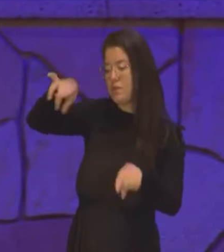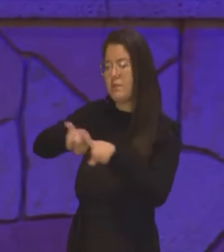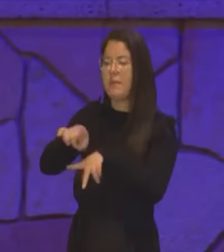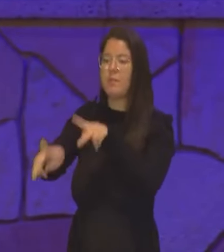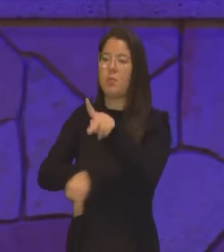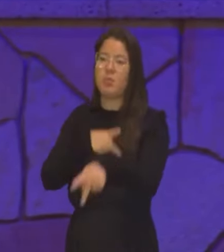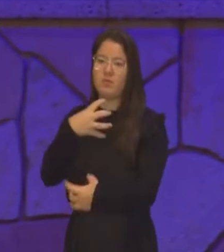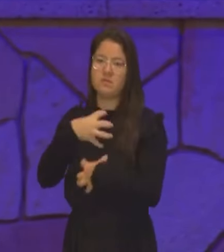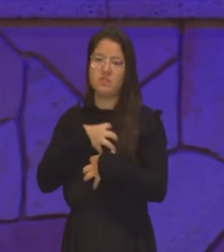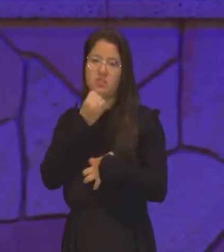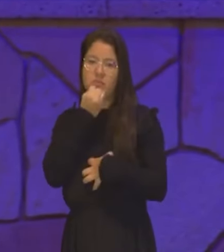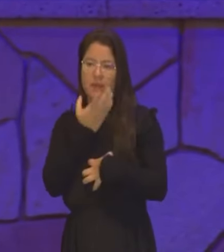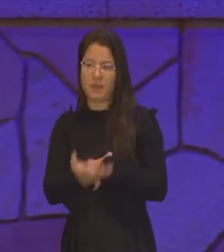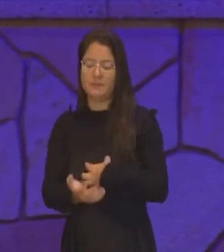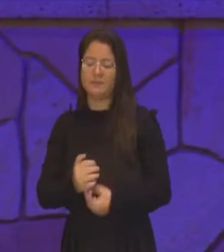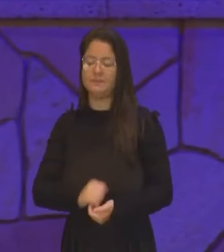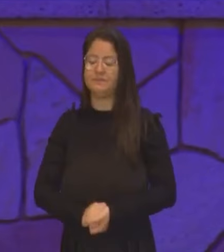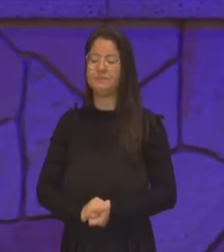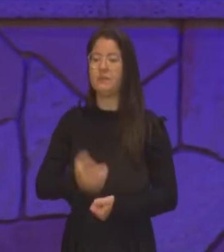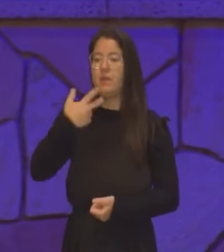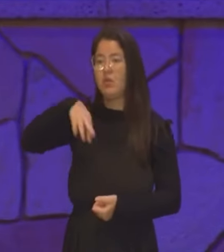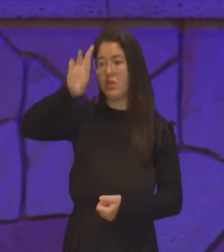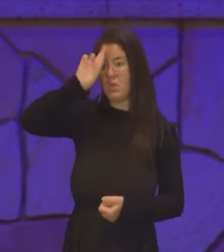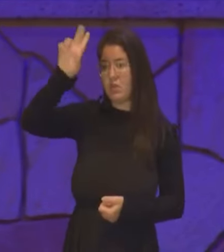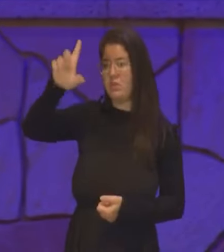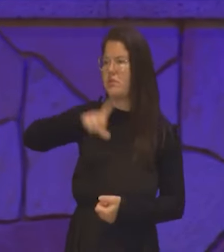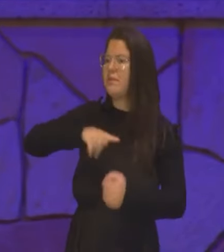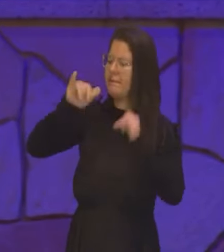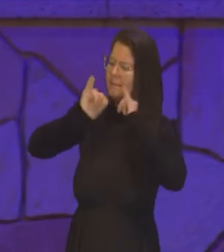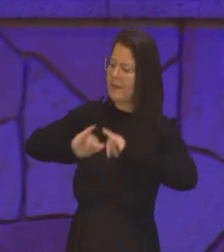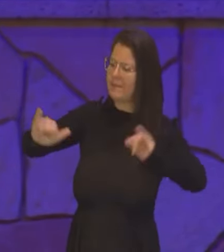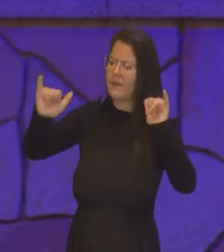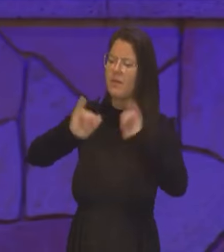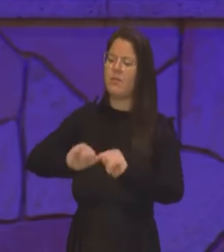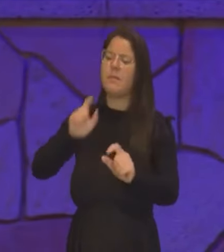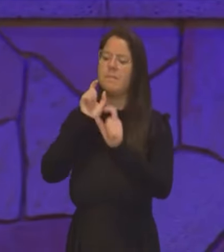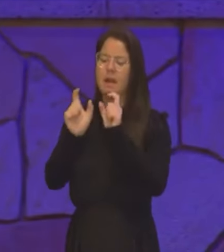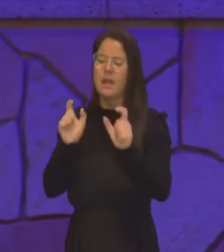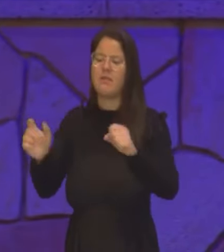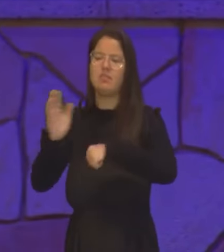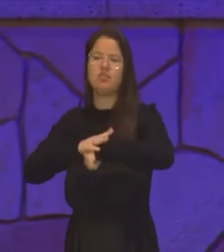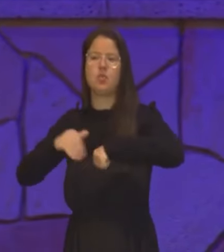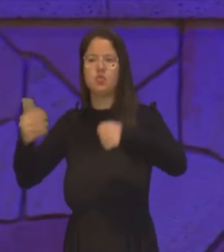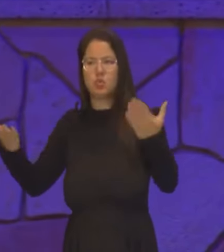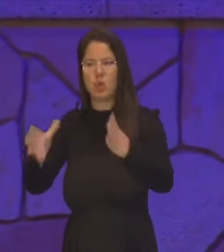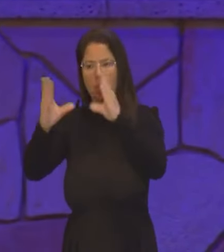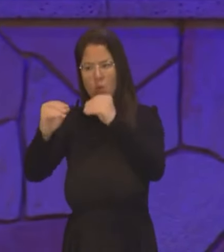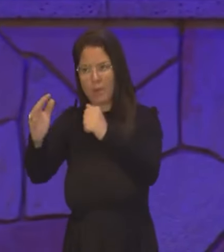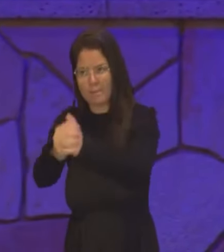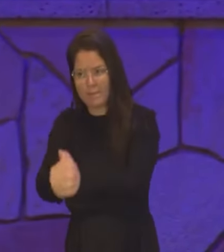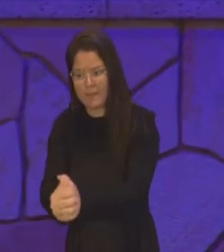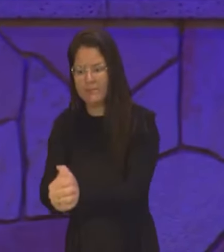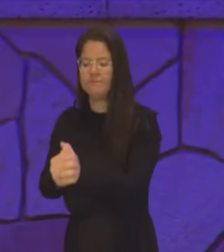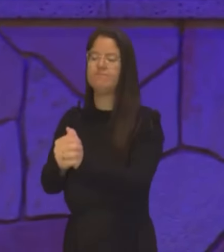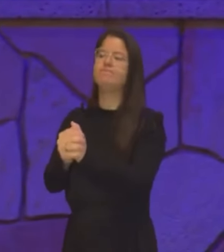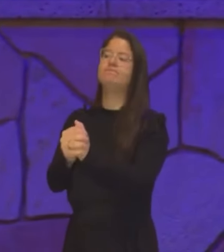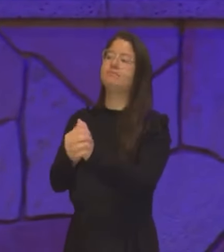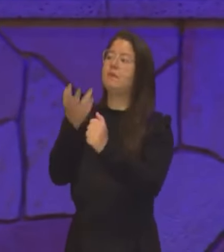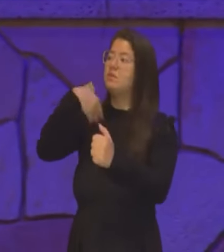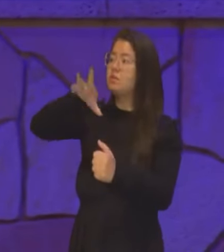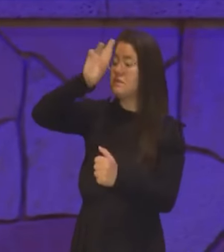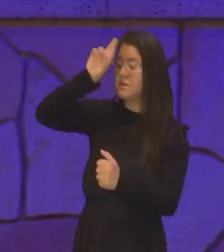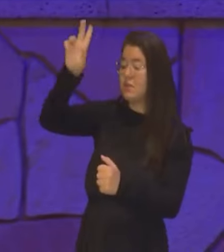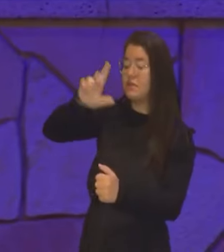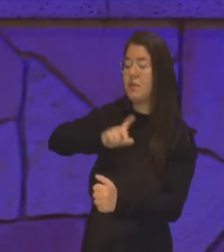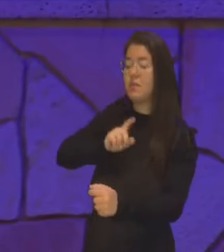povo. O Senhor tem uma palavra de consolo a nós nessa noite, amém? O Senhor